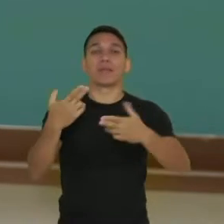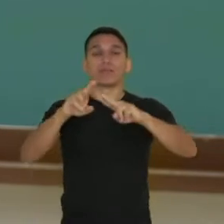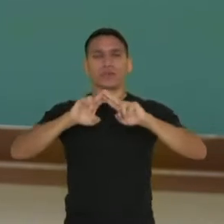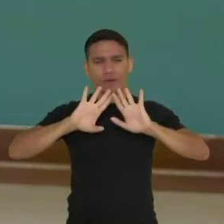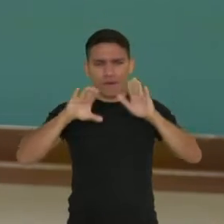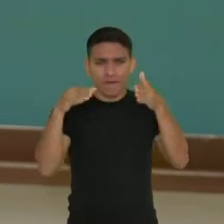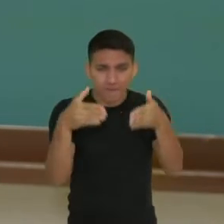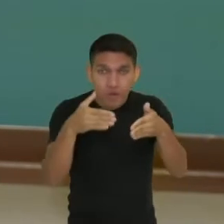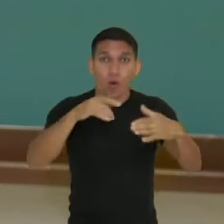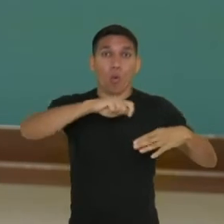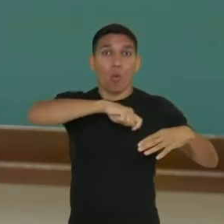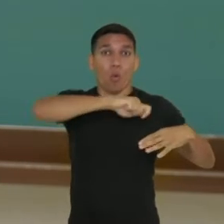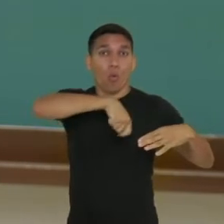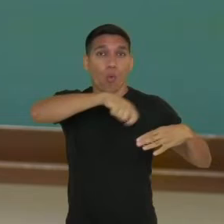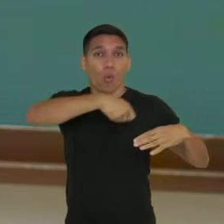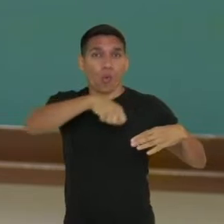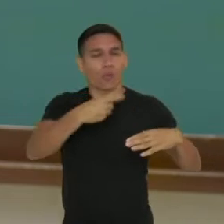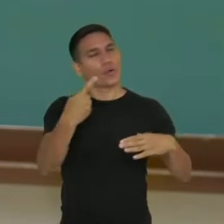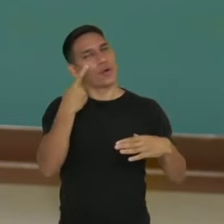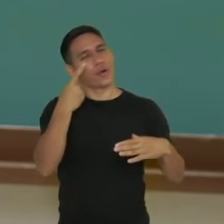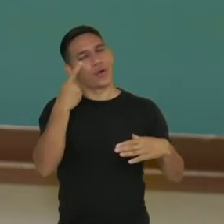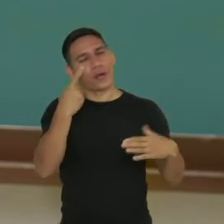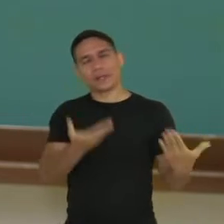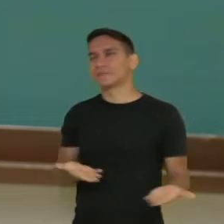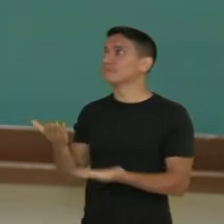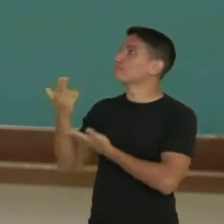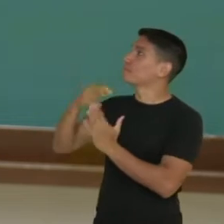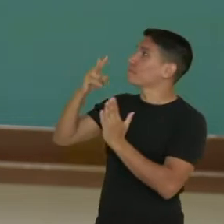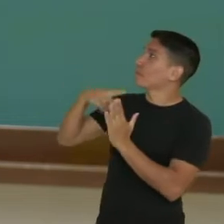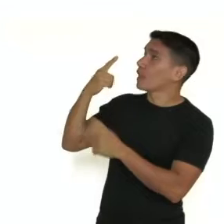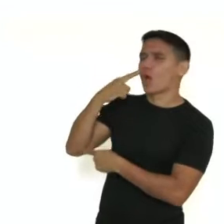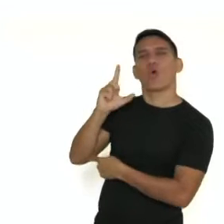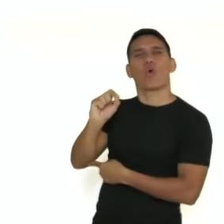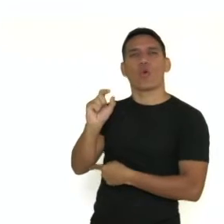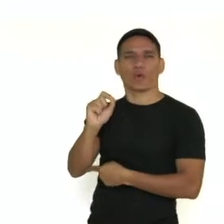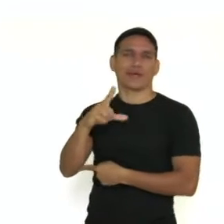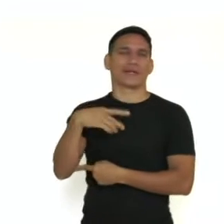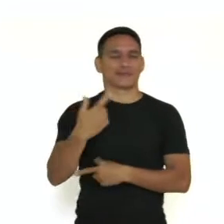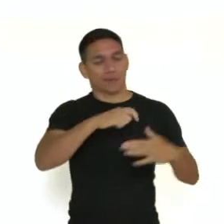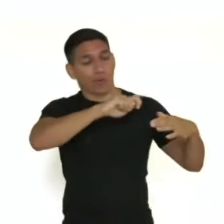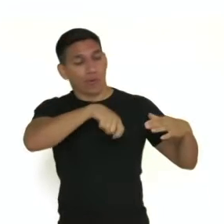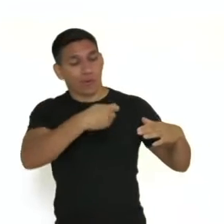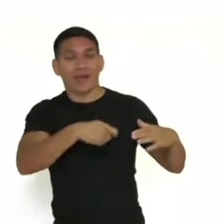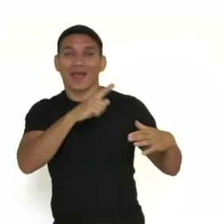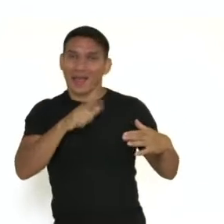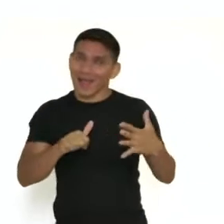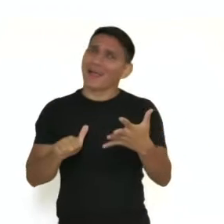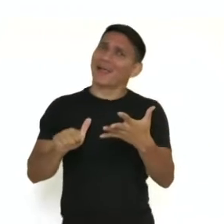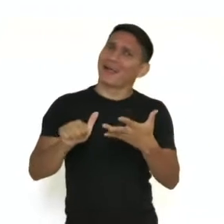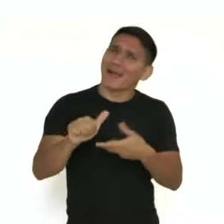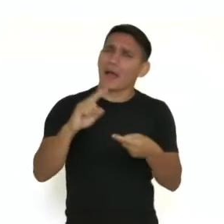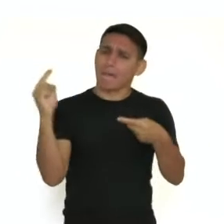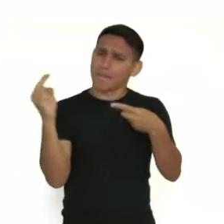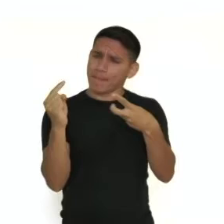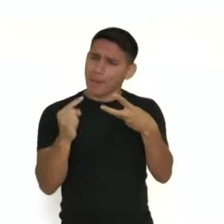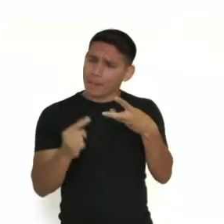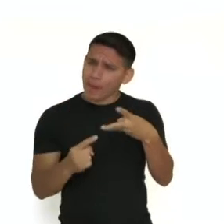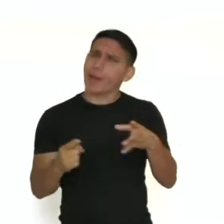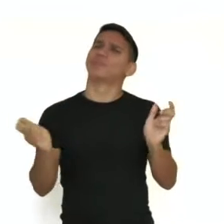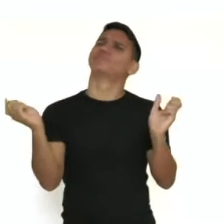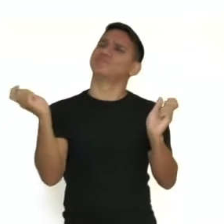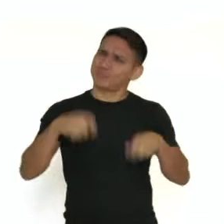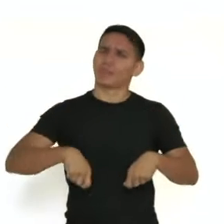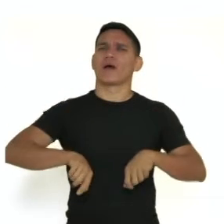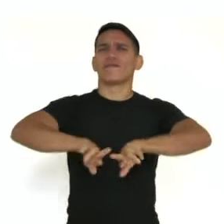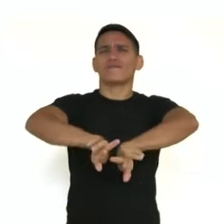culinária, então, vamos acompanhar aqui o seguinte: a culinária é um dos elementos de diversidade